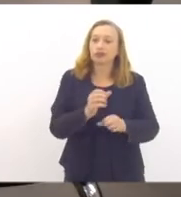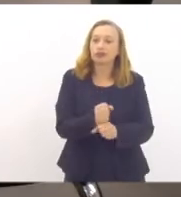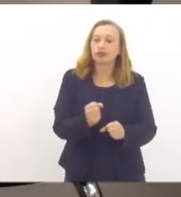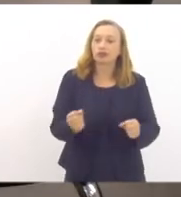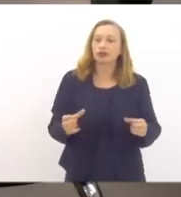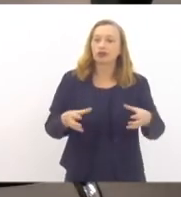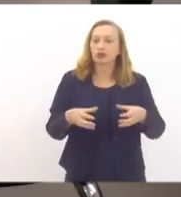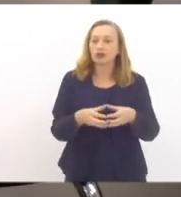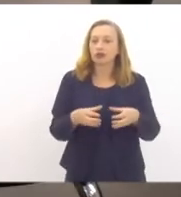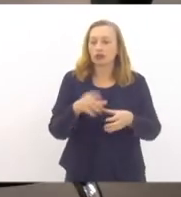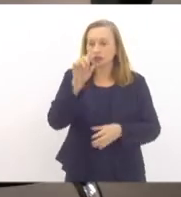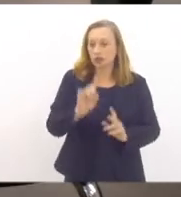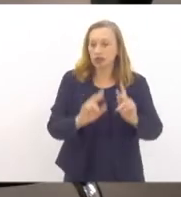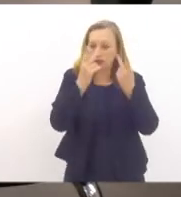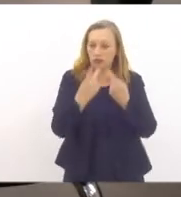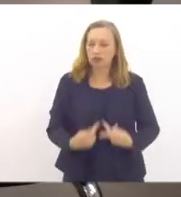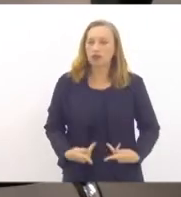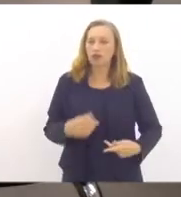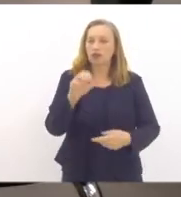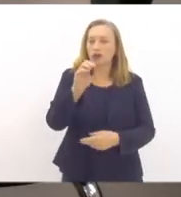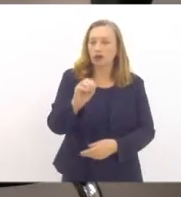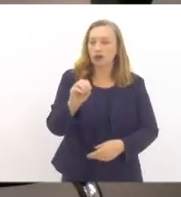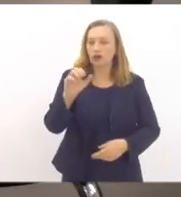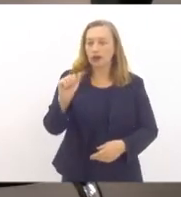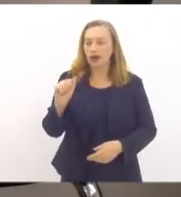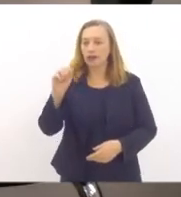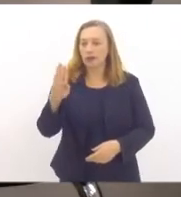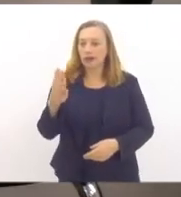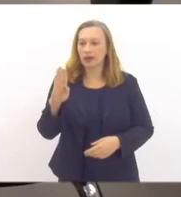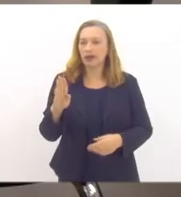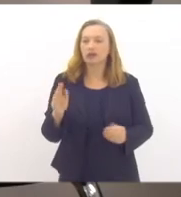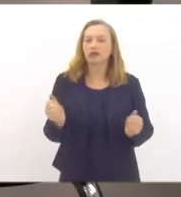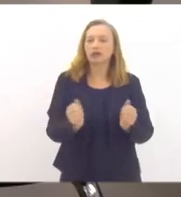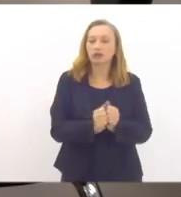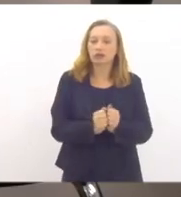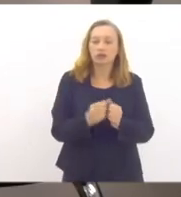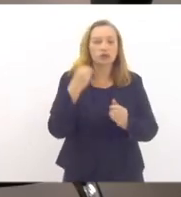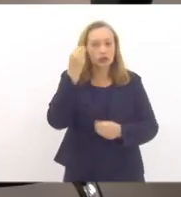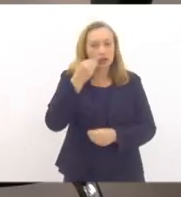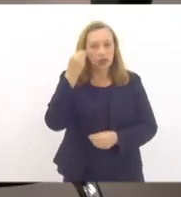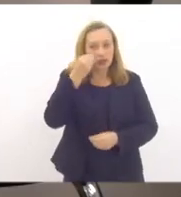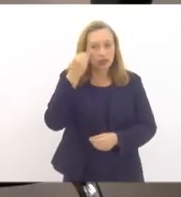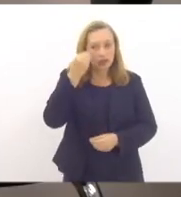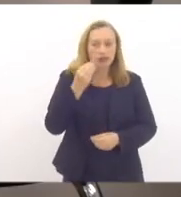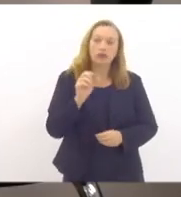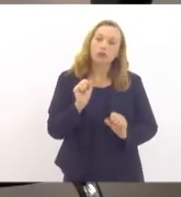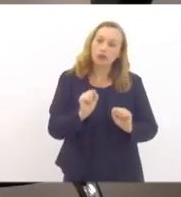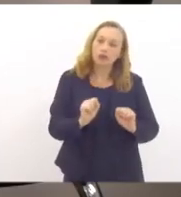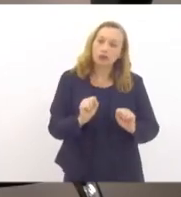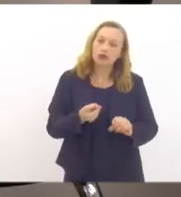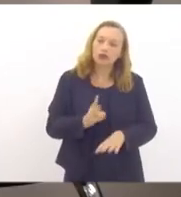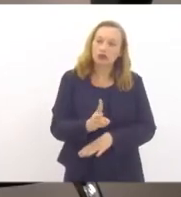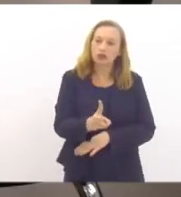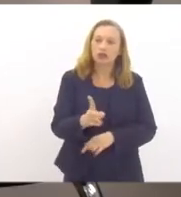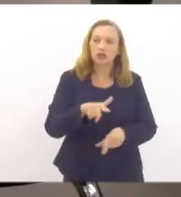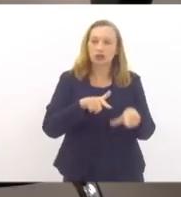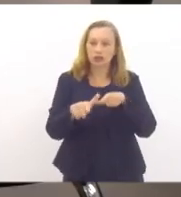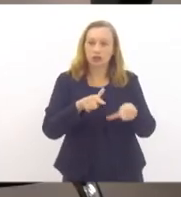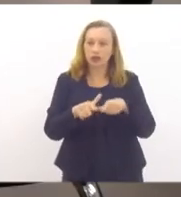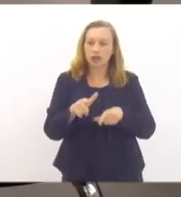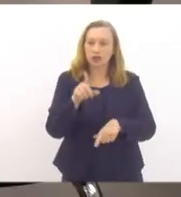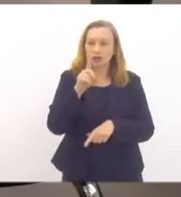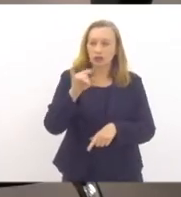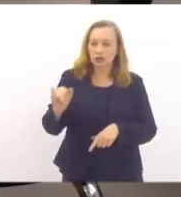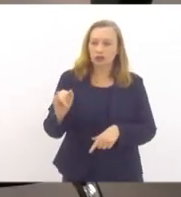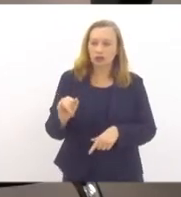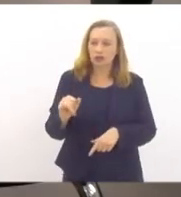Humanos da OAB, para que tenham experiência na atividade junto ao sistema prisional, socioeducativo, e possam, quem sabe, ir continuando trabalhando e um dia vir